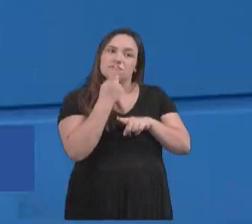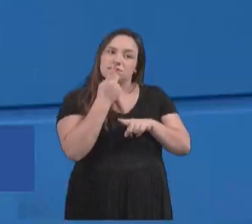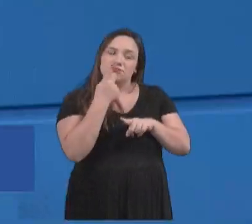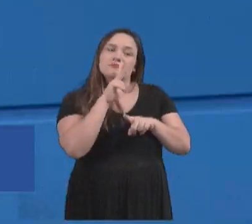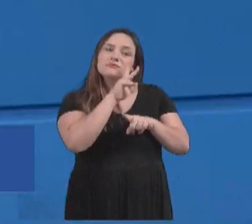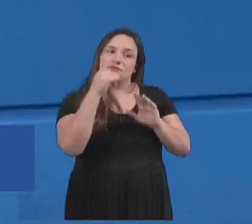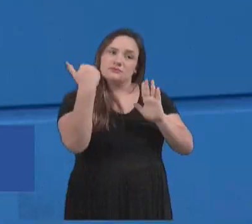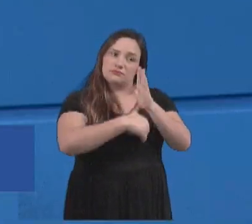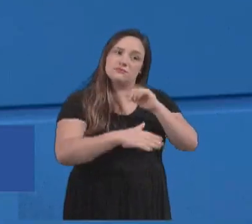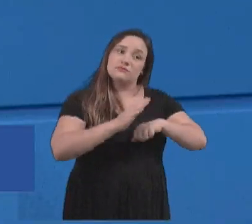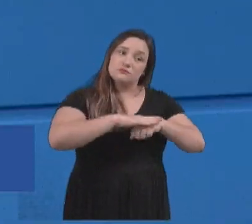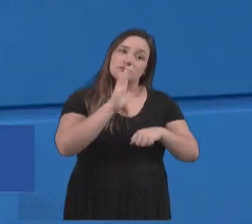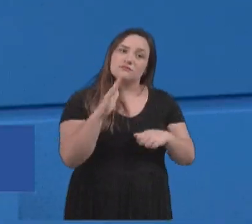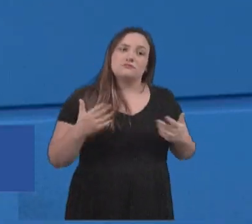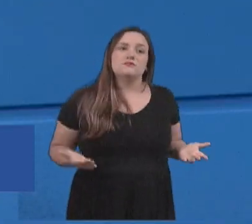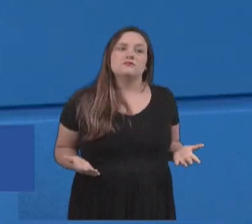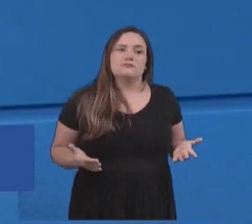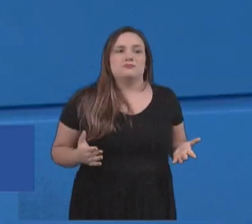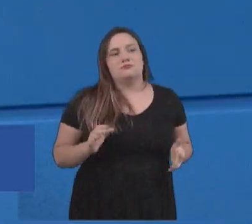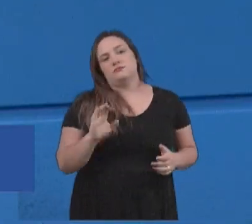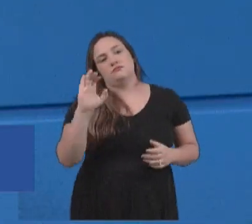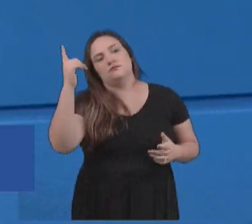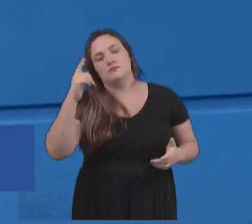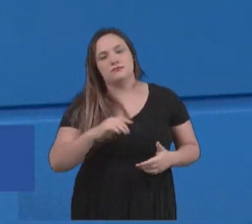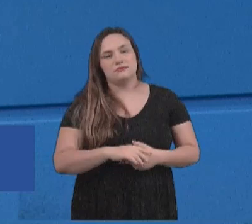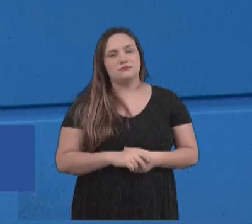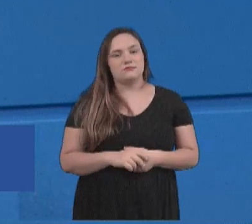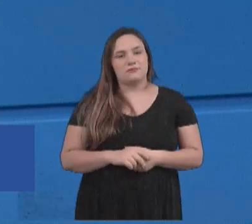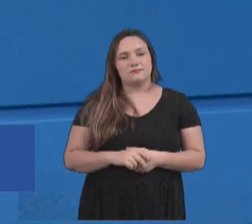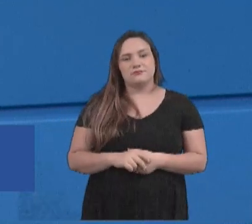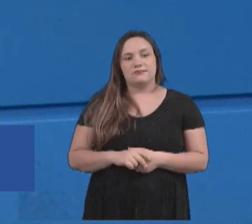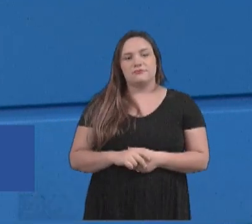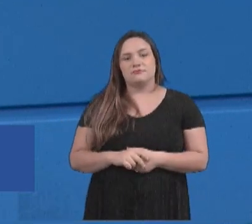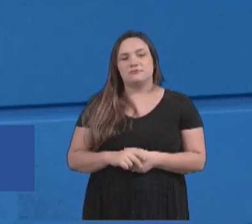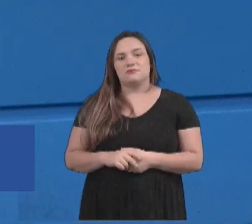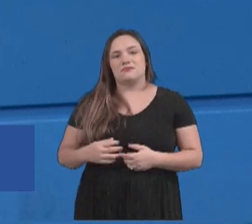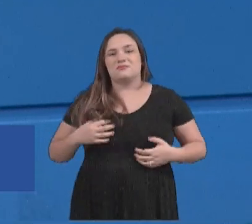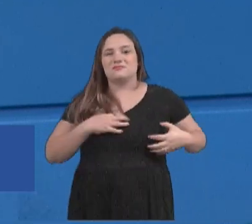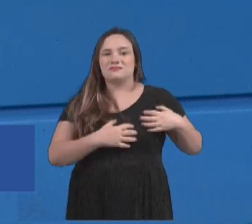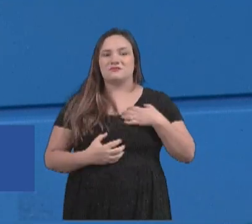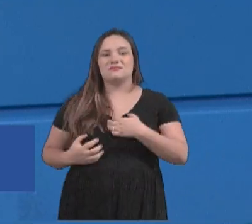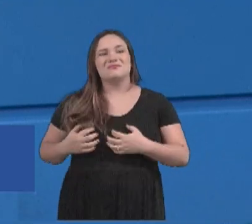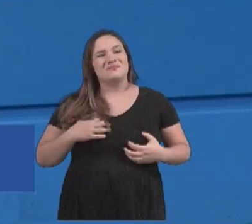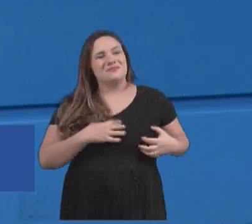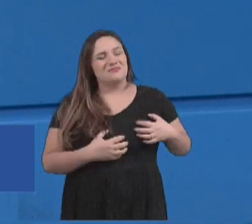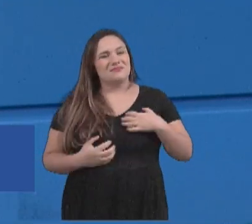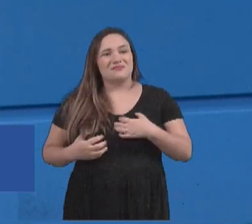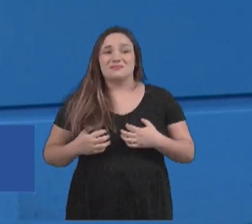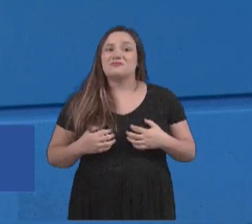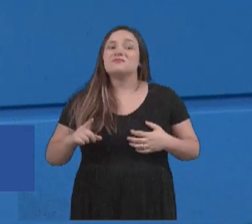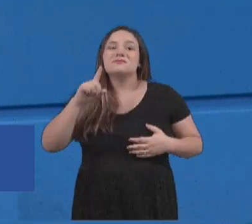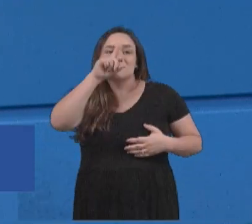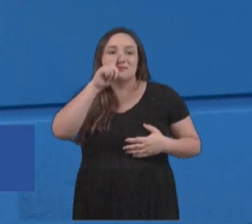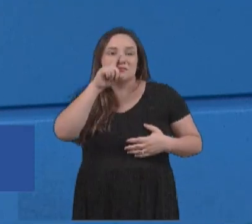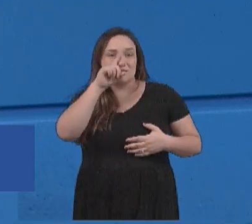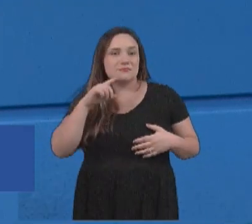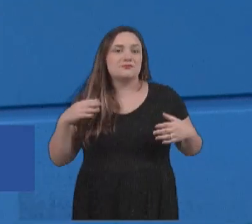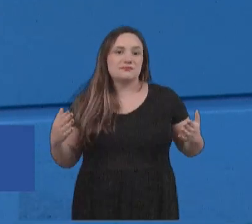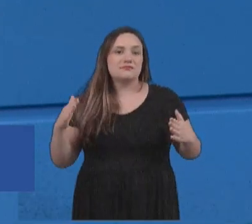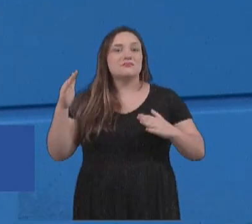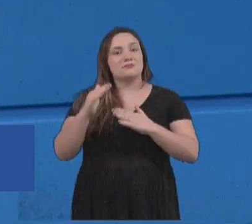sua contribuição vai aumentar, isso desperta inúmeras sensações e emoções perigosas, inclusive para a